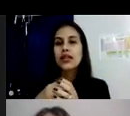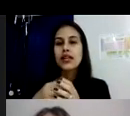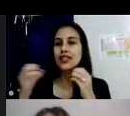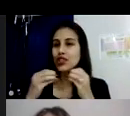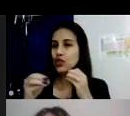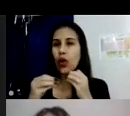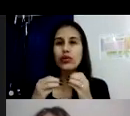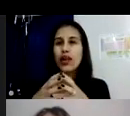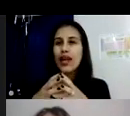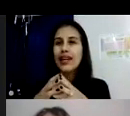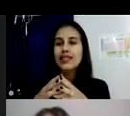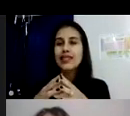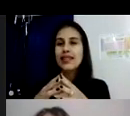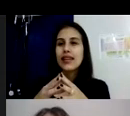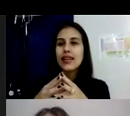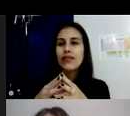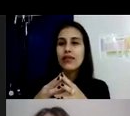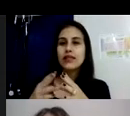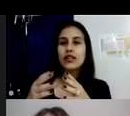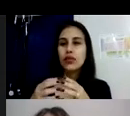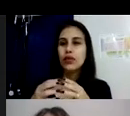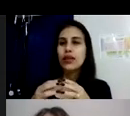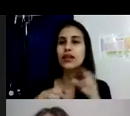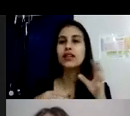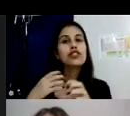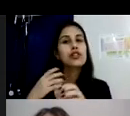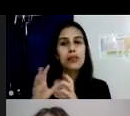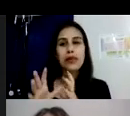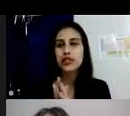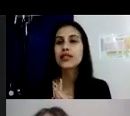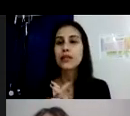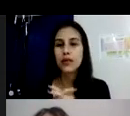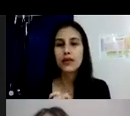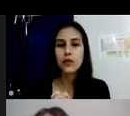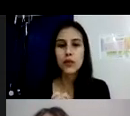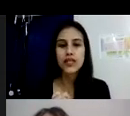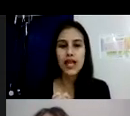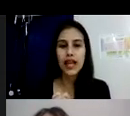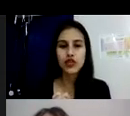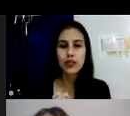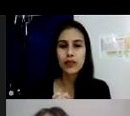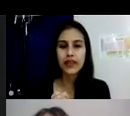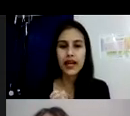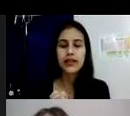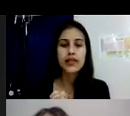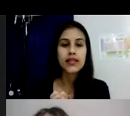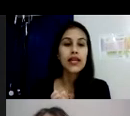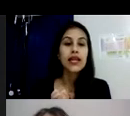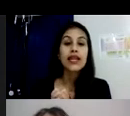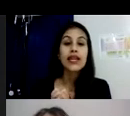pode descontrolar esse anticoagulante, pode trazer problemas para o paciente,